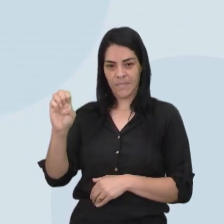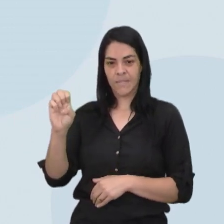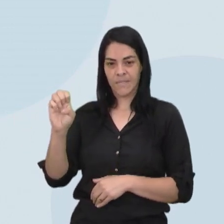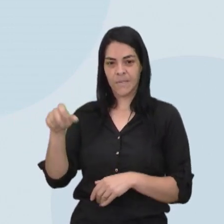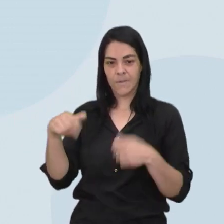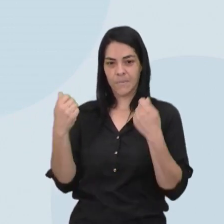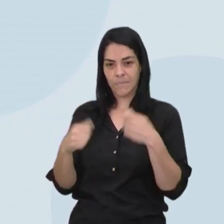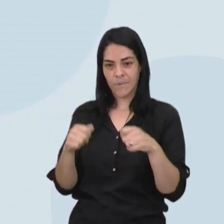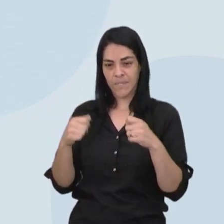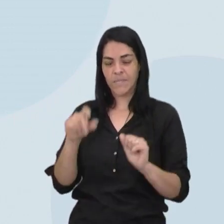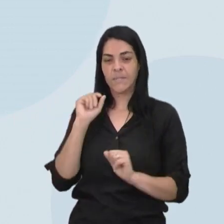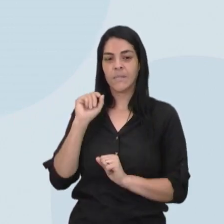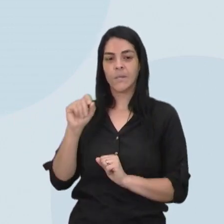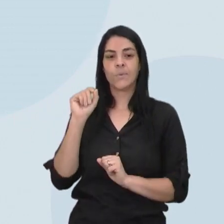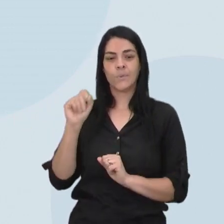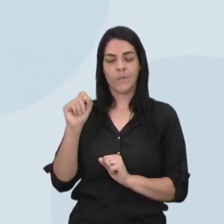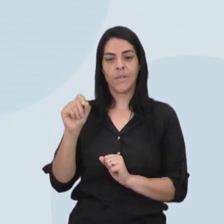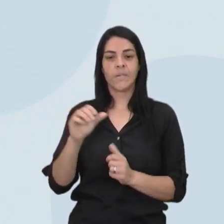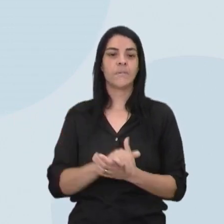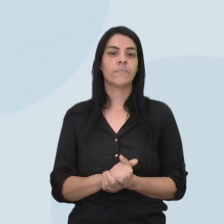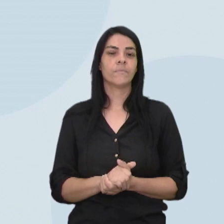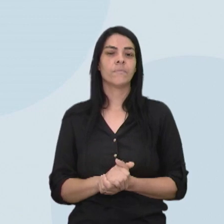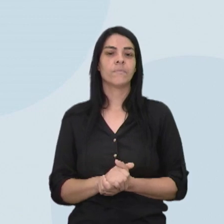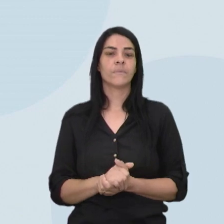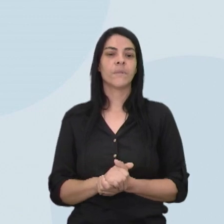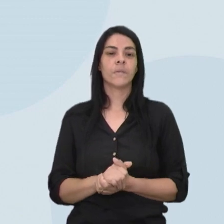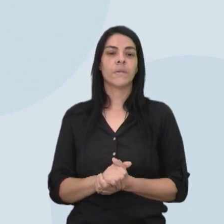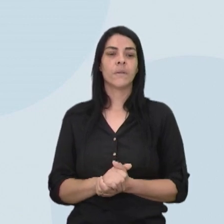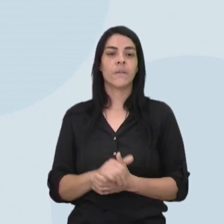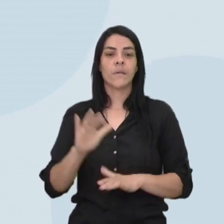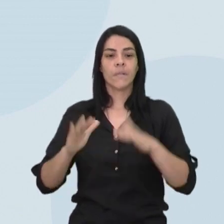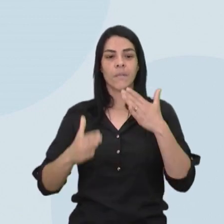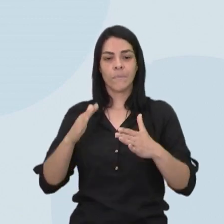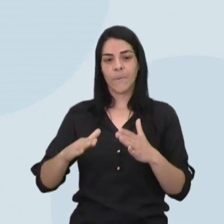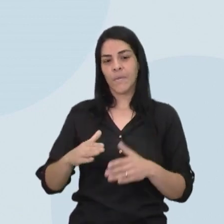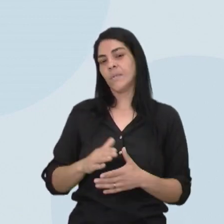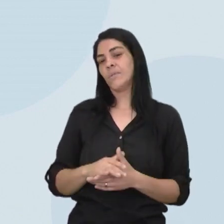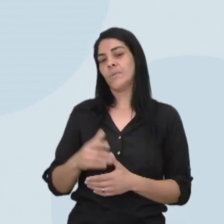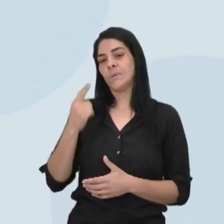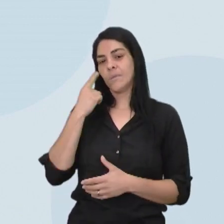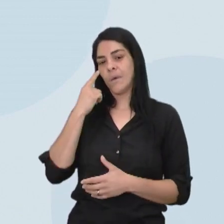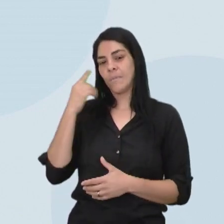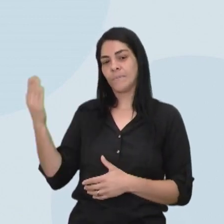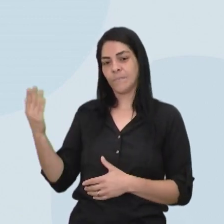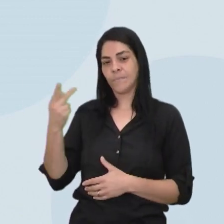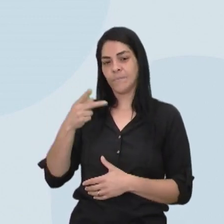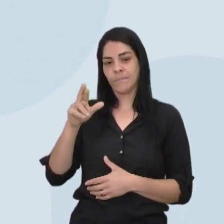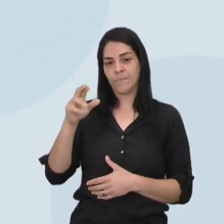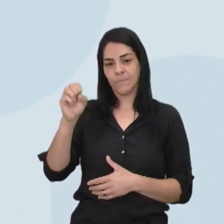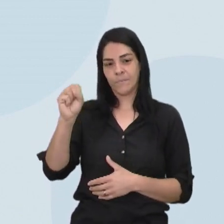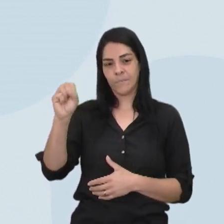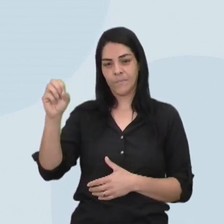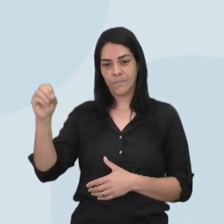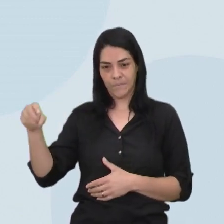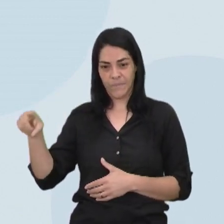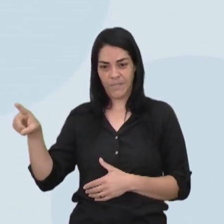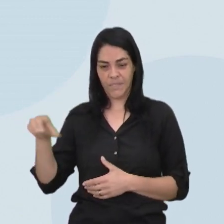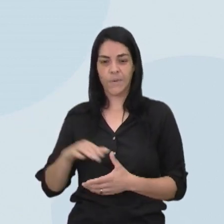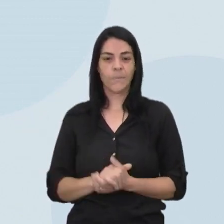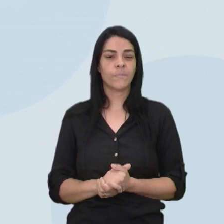fatores. Então, a gente entrou na parte de solubilidade. Depende da pressão, a pressão dada pela lei de Henry,